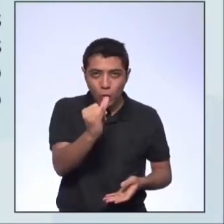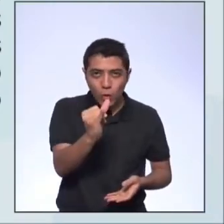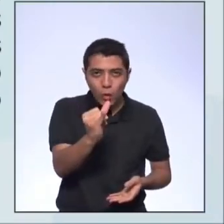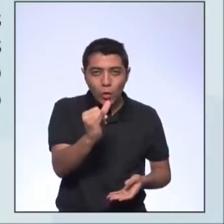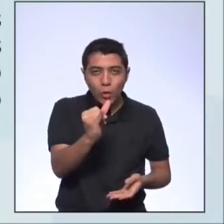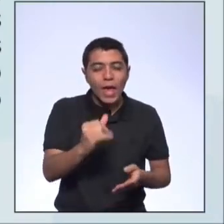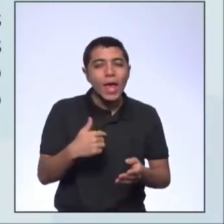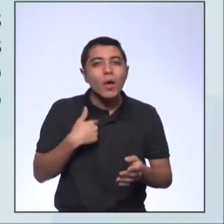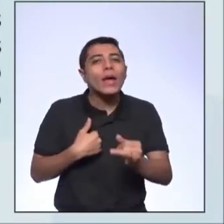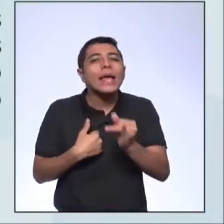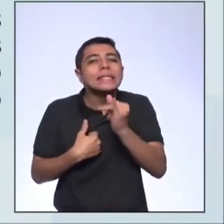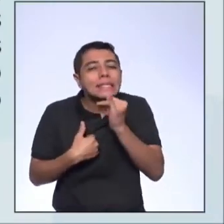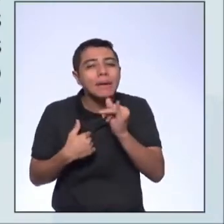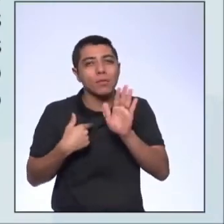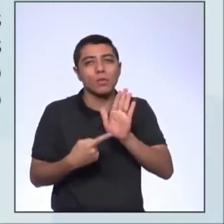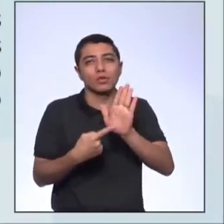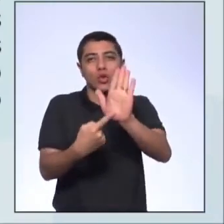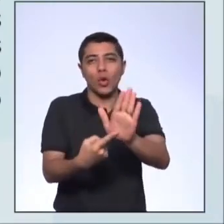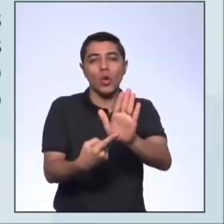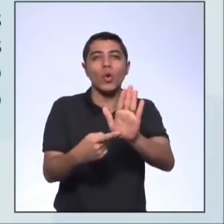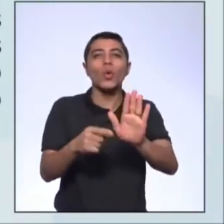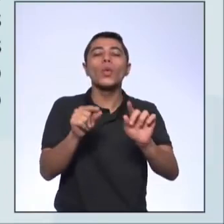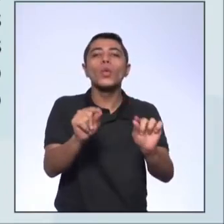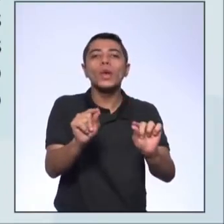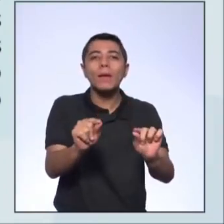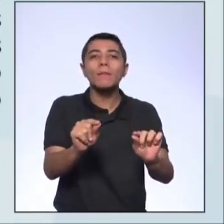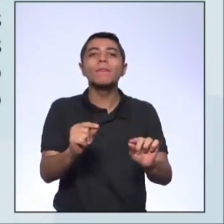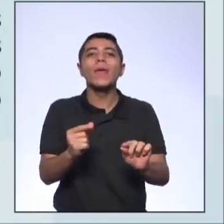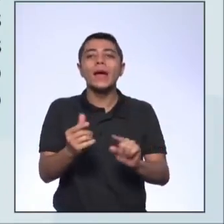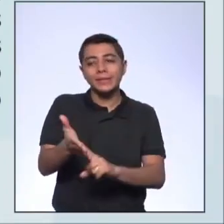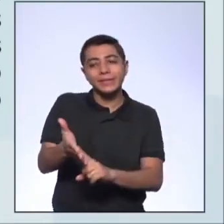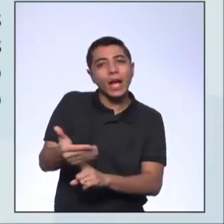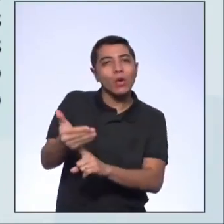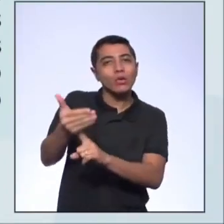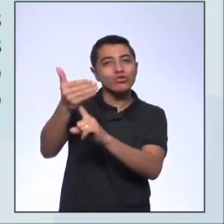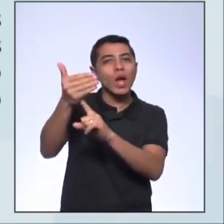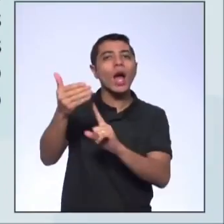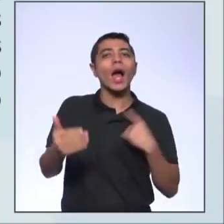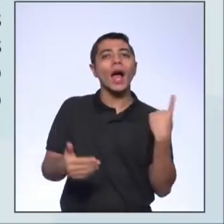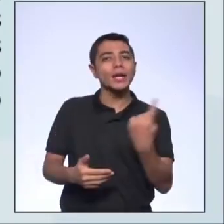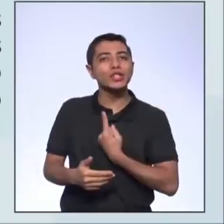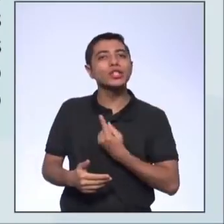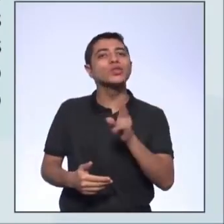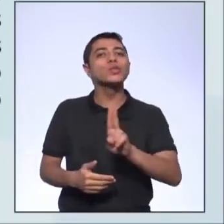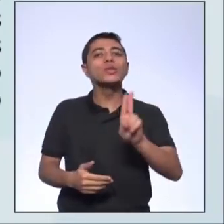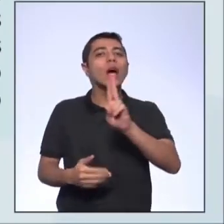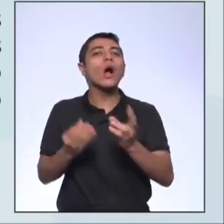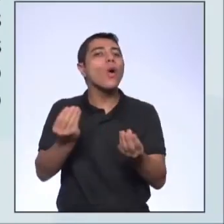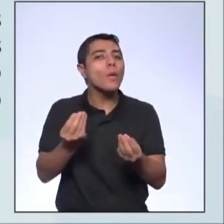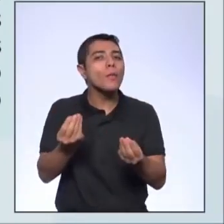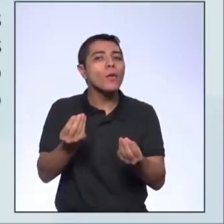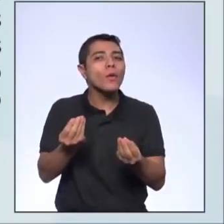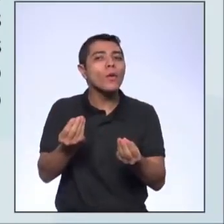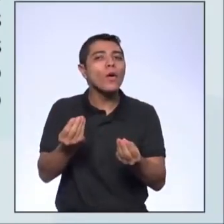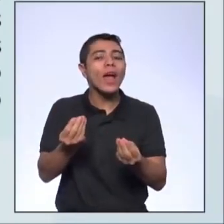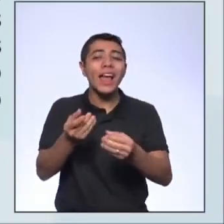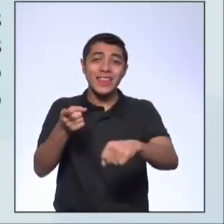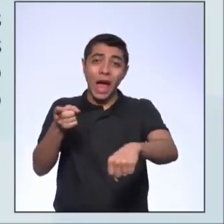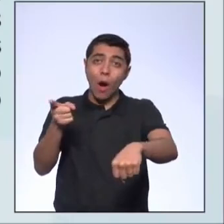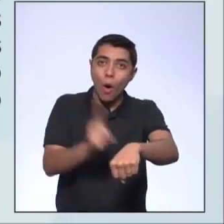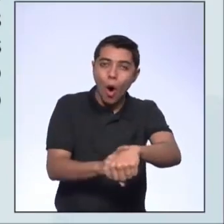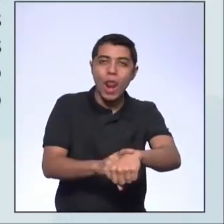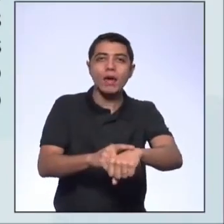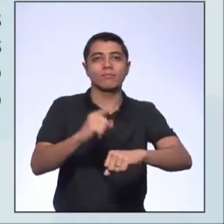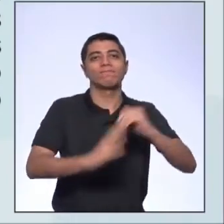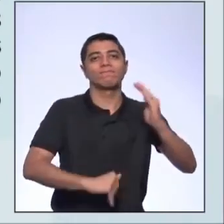o exemplo que eu citei é de como a gente pode estar utilizando a tecnologia já no momento do produto final, ou seja,